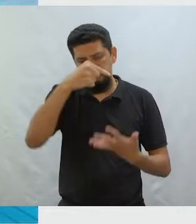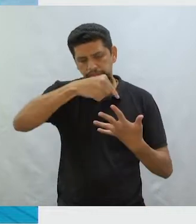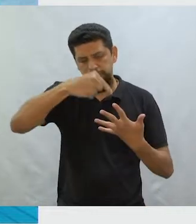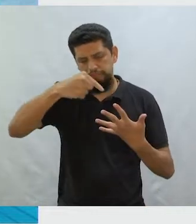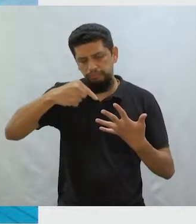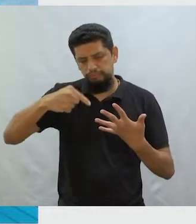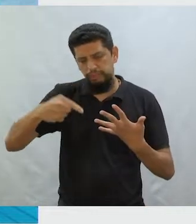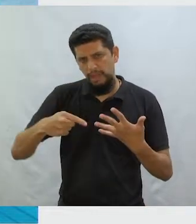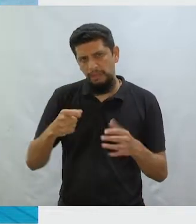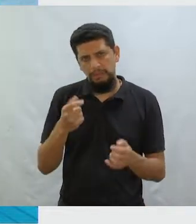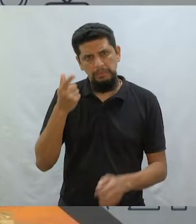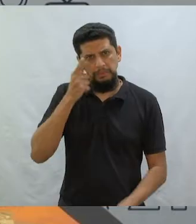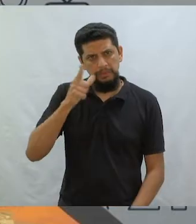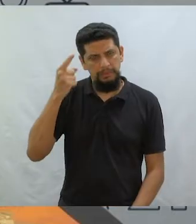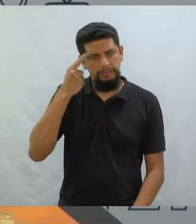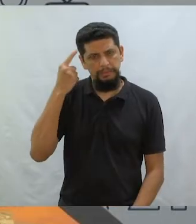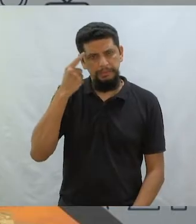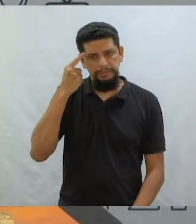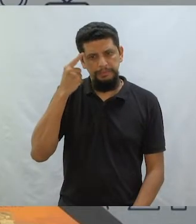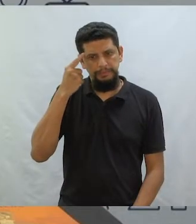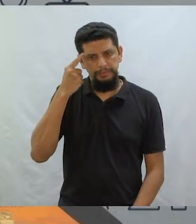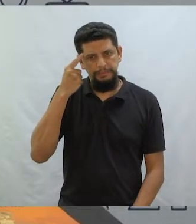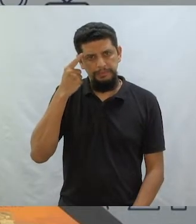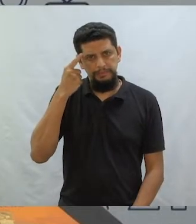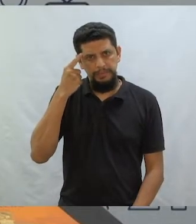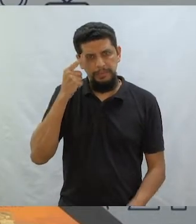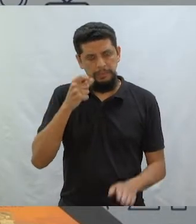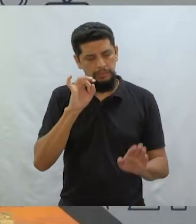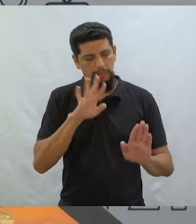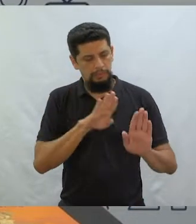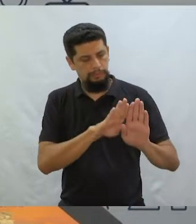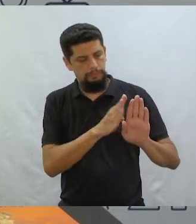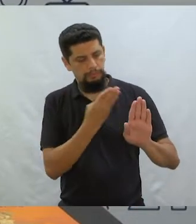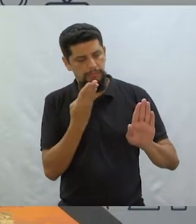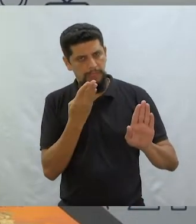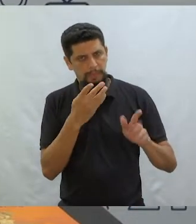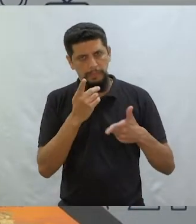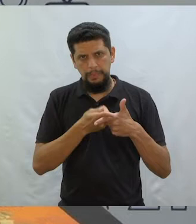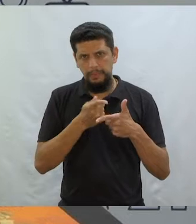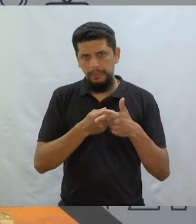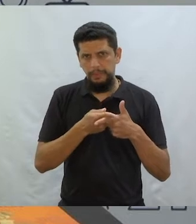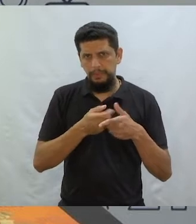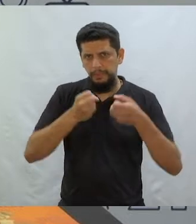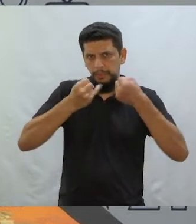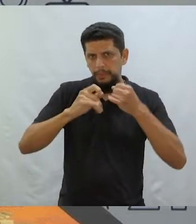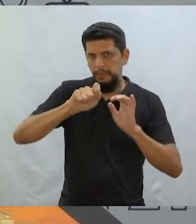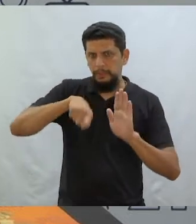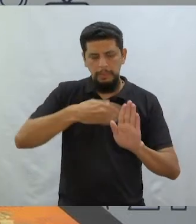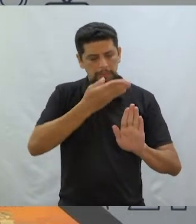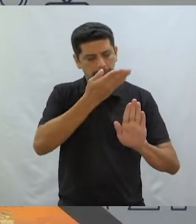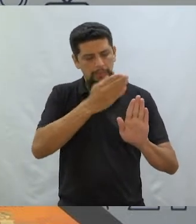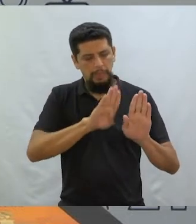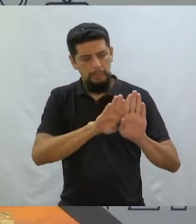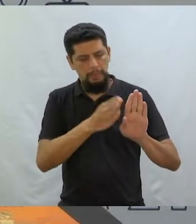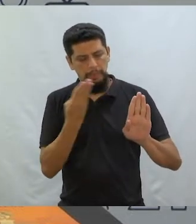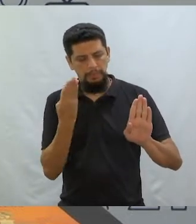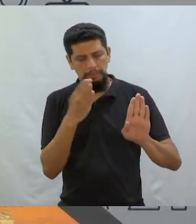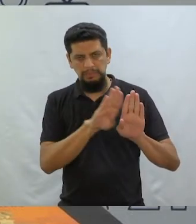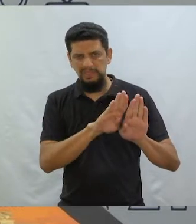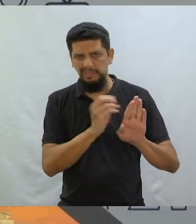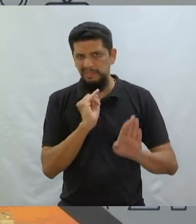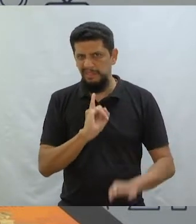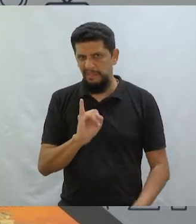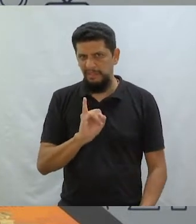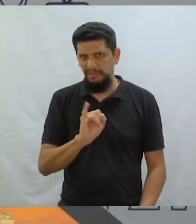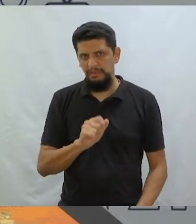coisa a gente consegue somente com a porta mas por que será que eu tô falando de porta né Será